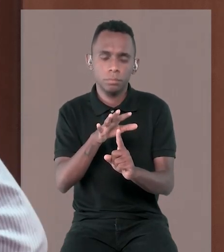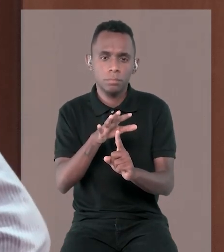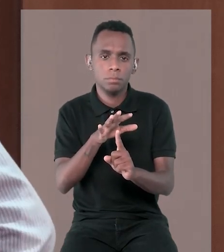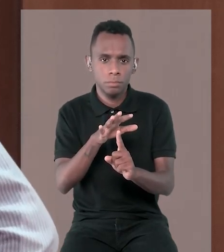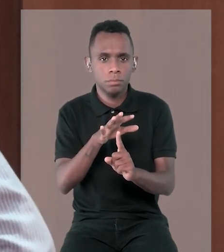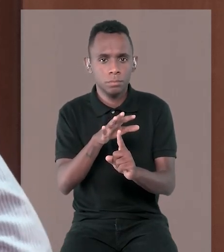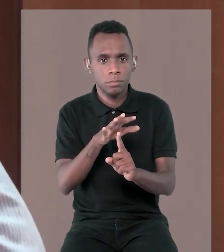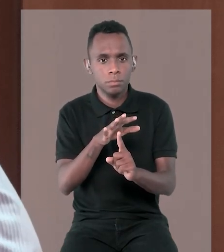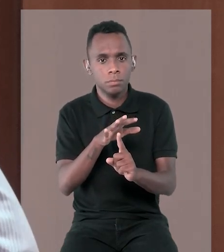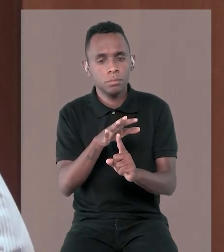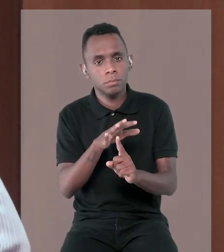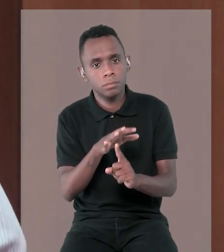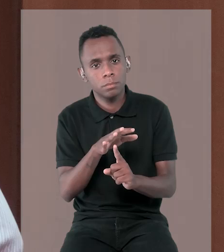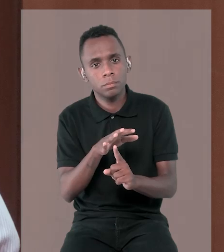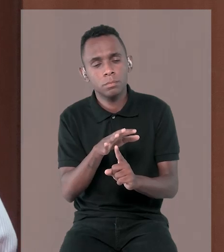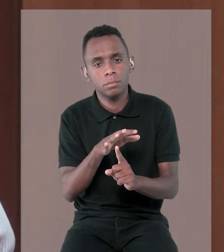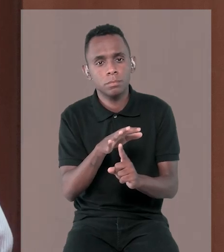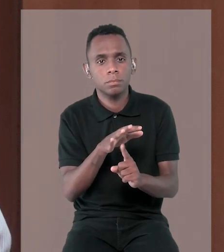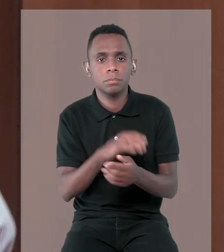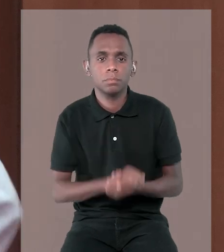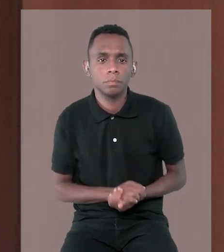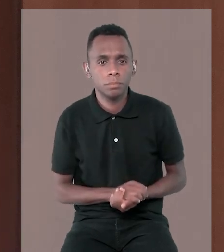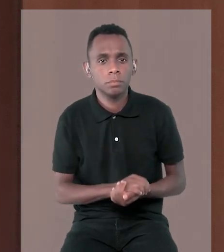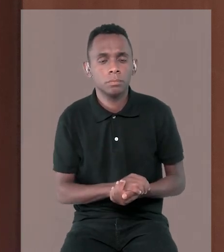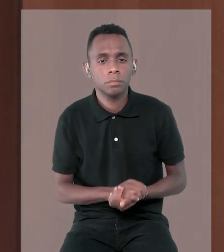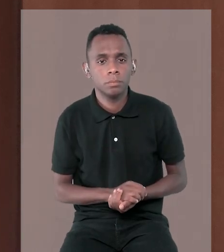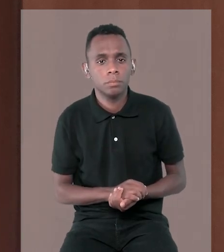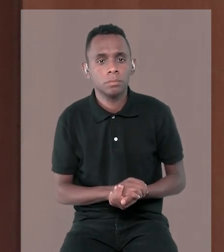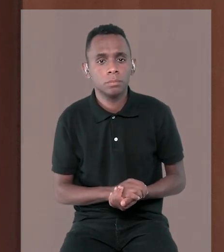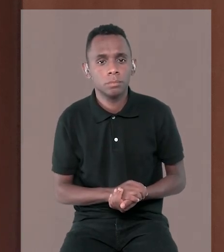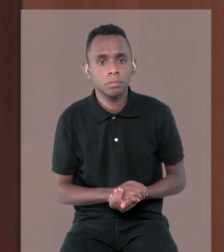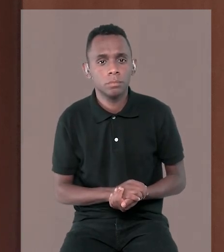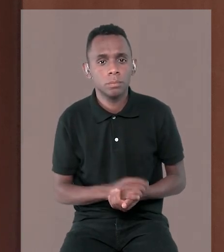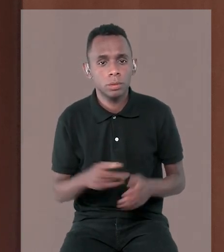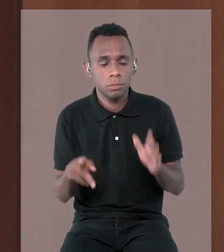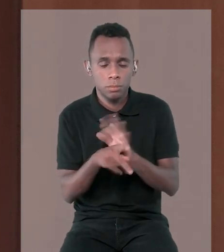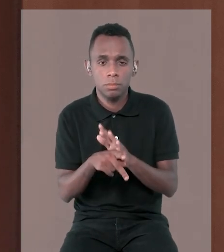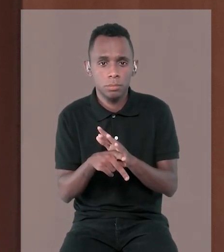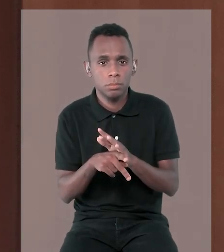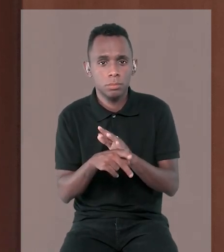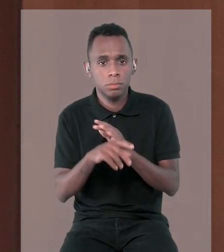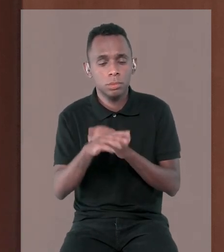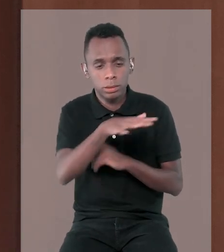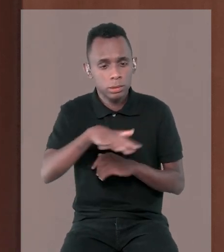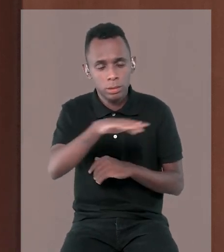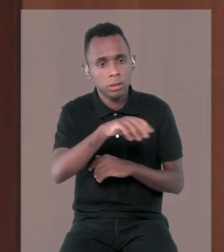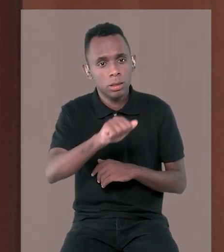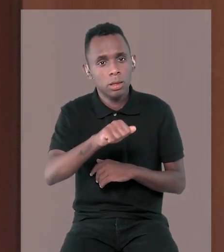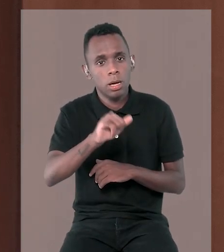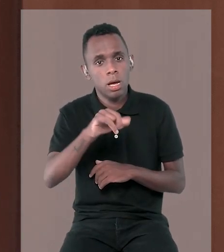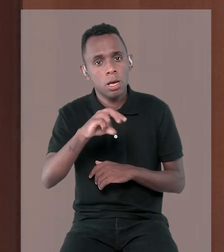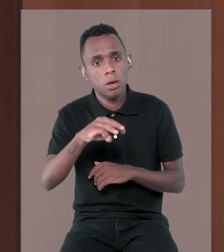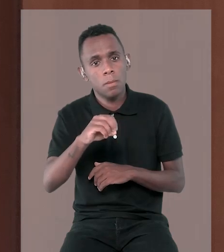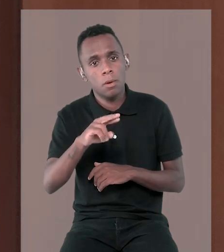claro, de a situação lá da região de Aimorese e